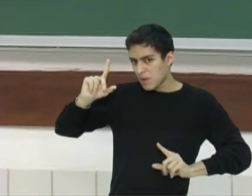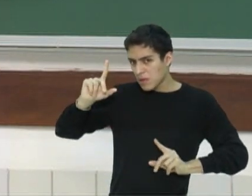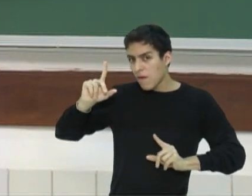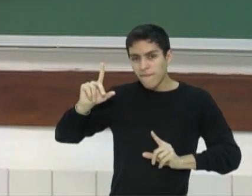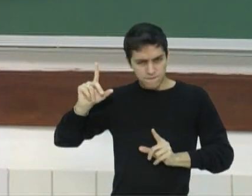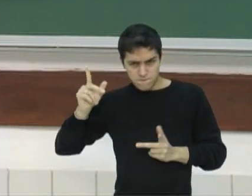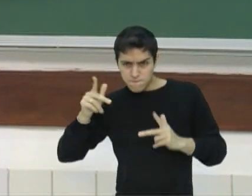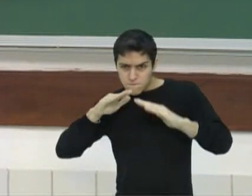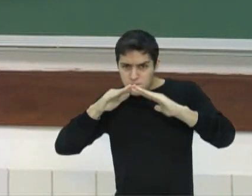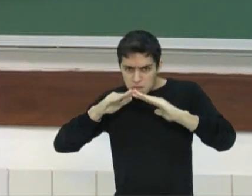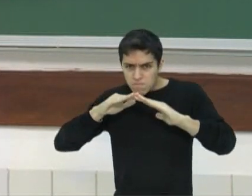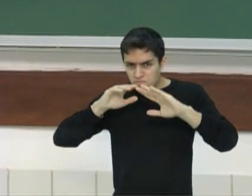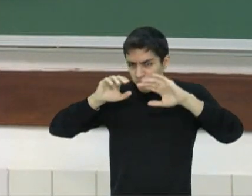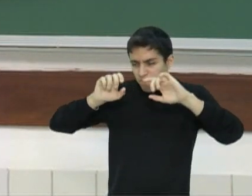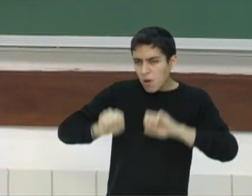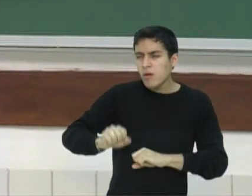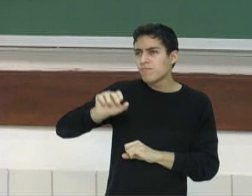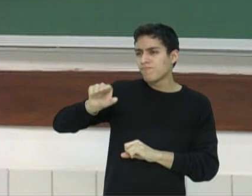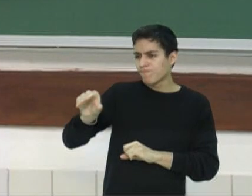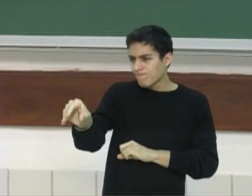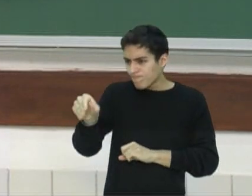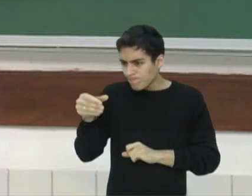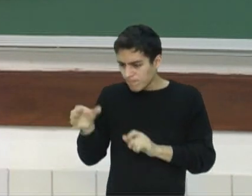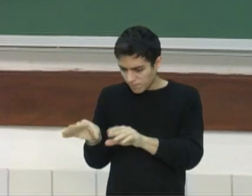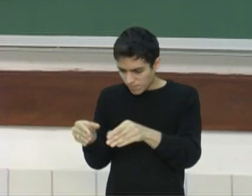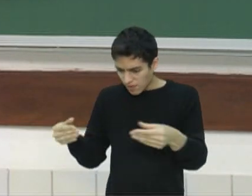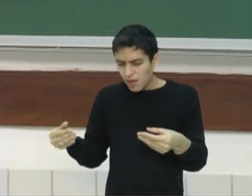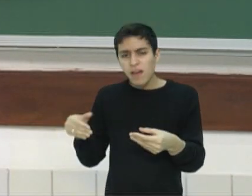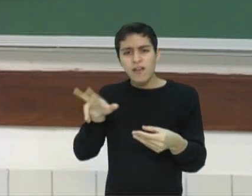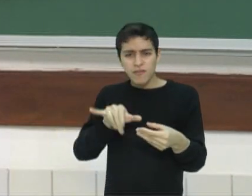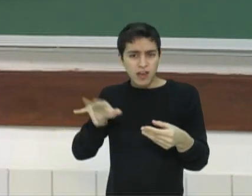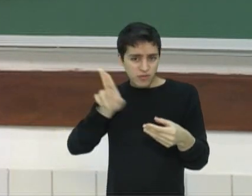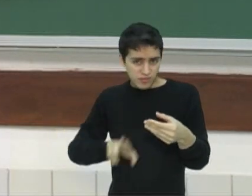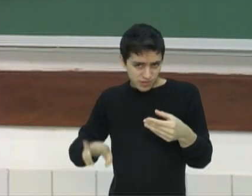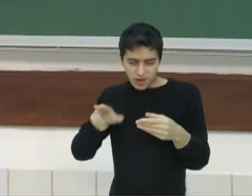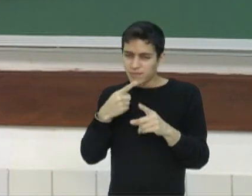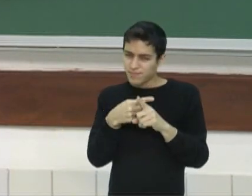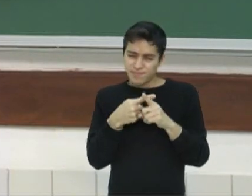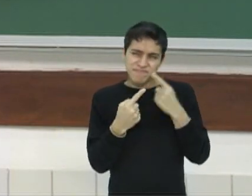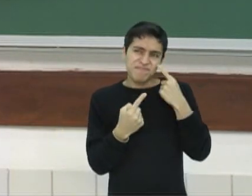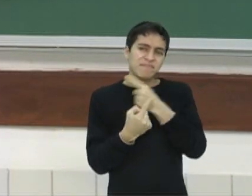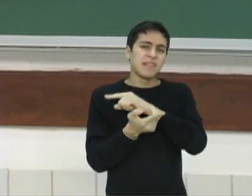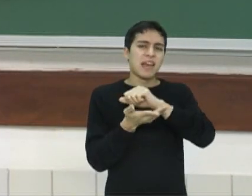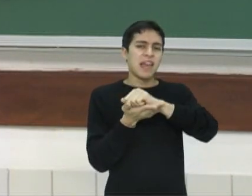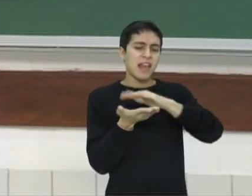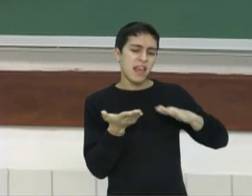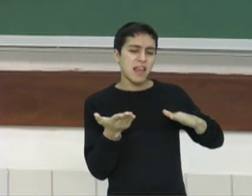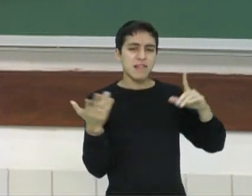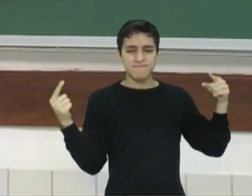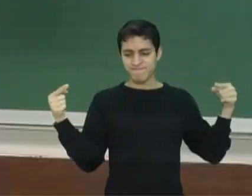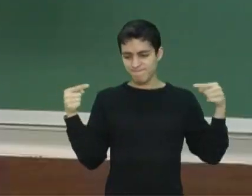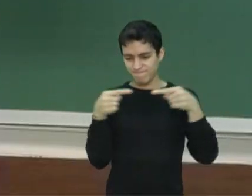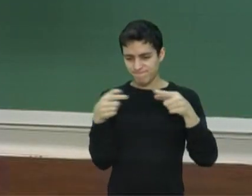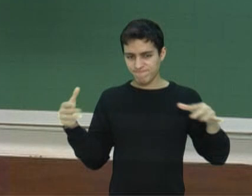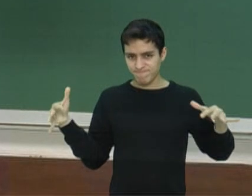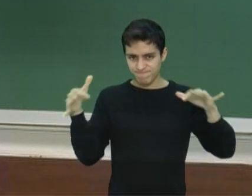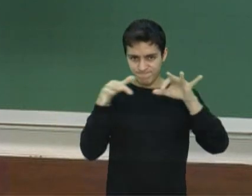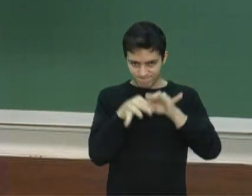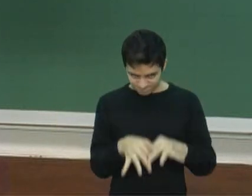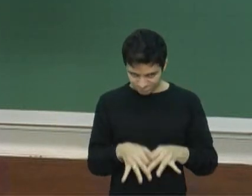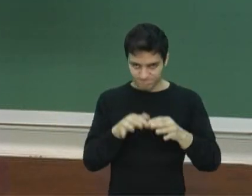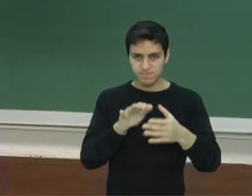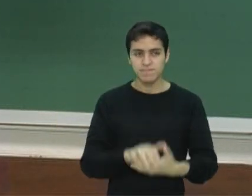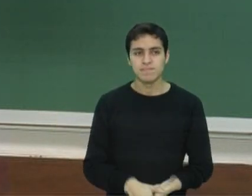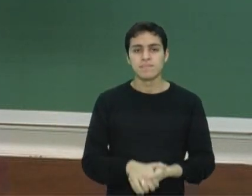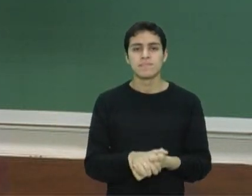para você, pegue seu dicionário de espanhol que você vai utilizar para fazer alguns exercícios, algumas atividades. Então,